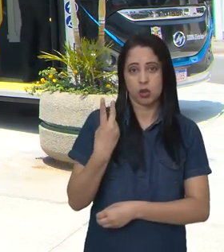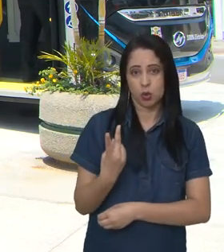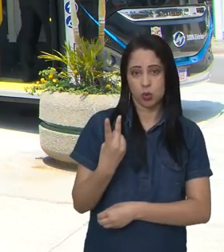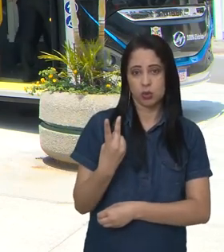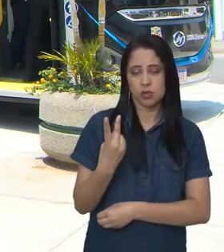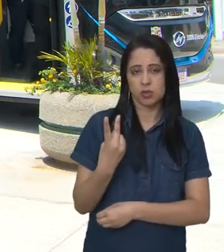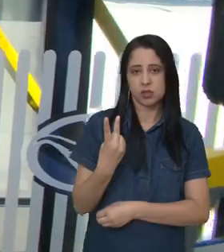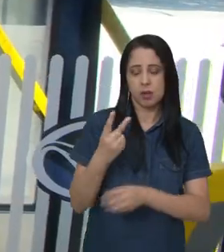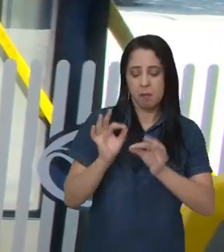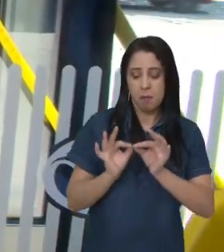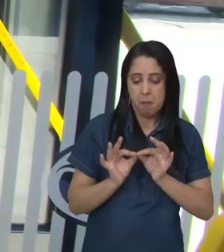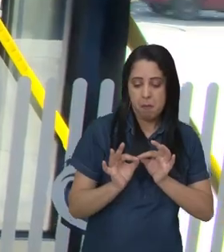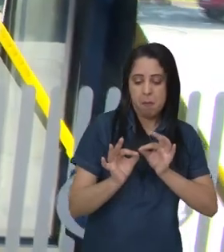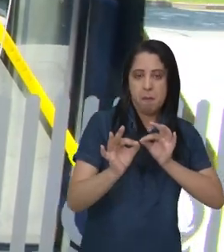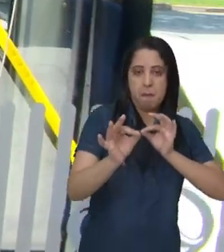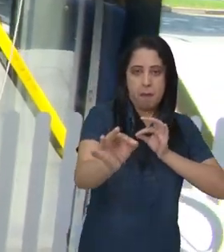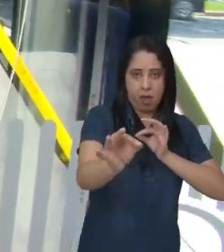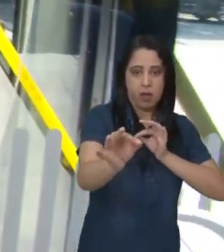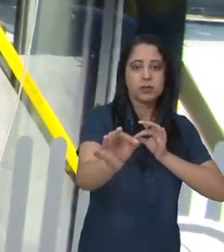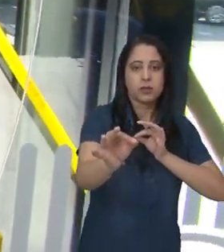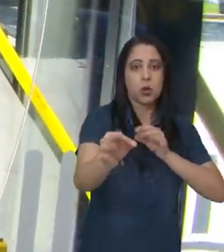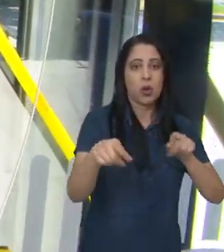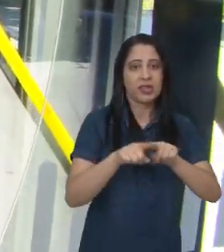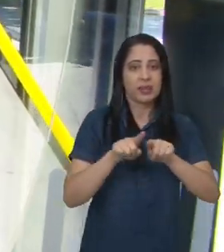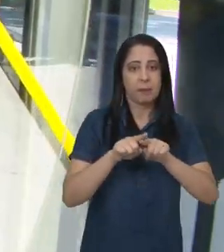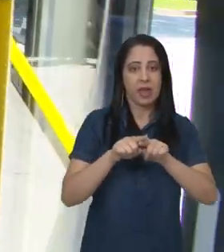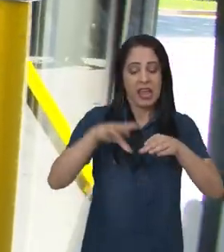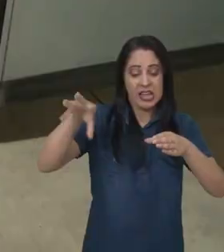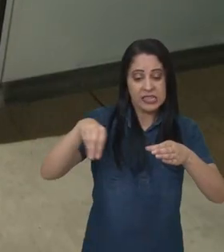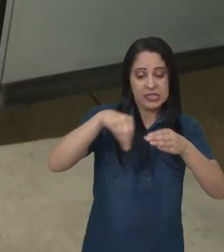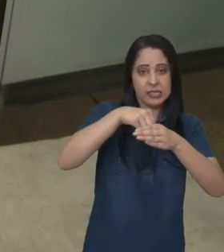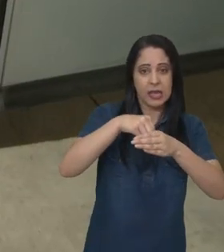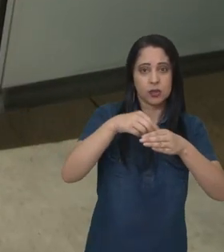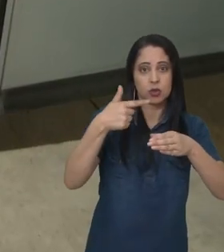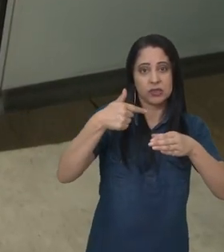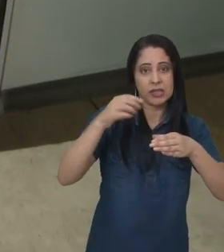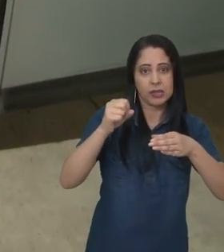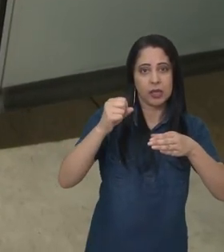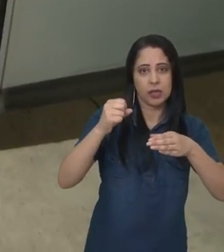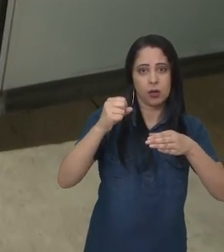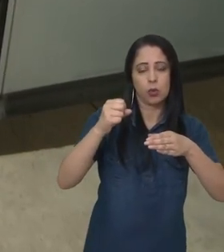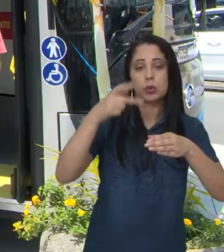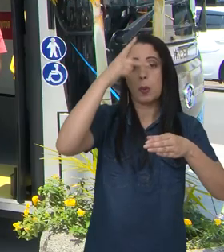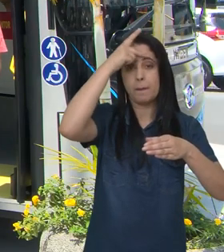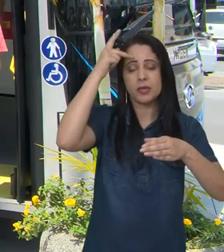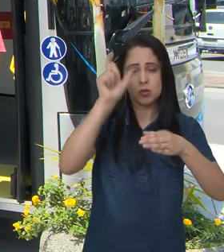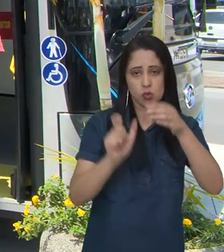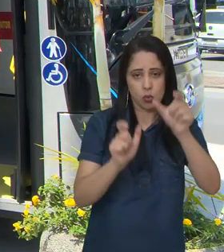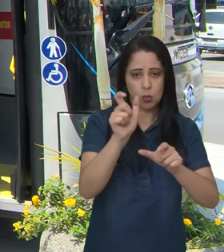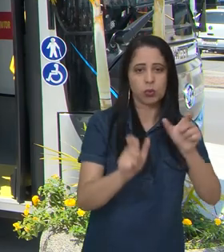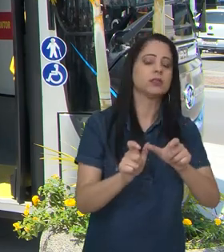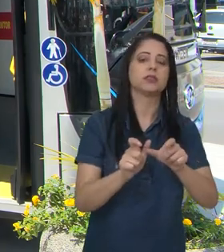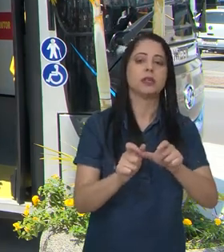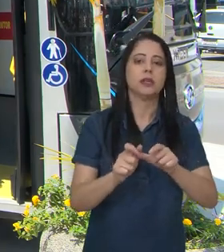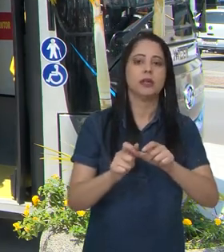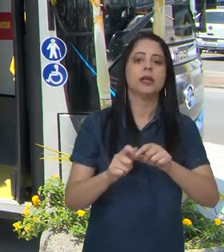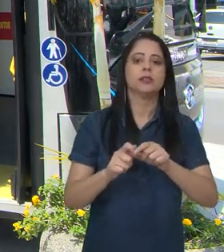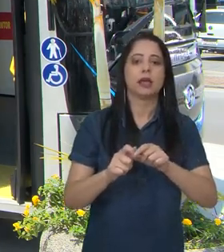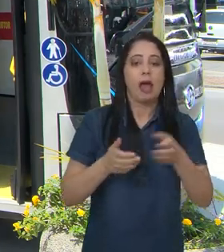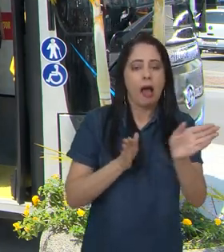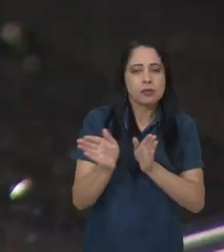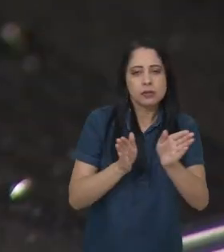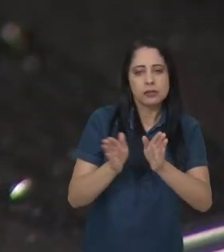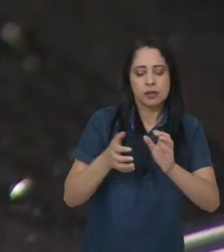metros de comprimento e capacidade para 78 passageiros com rampa para cadeirantes ar condicionado Ecológico